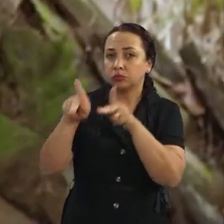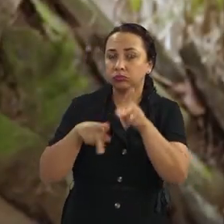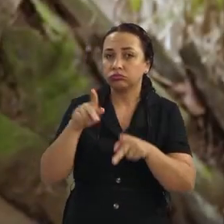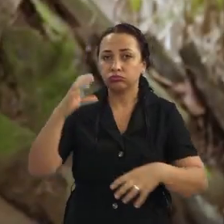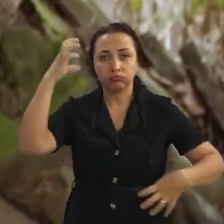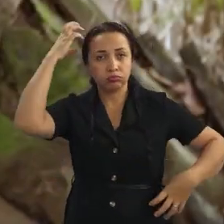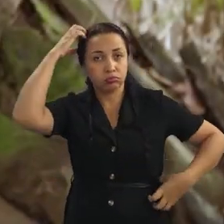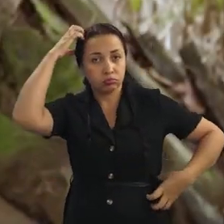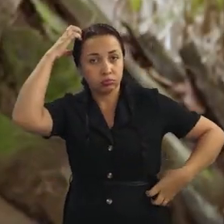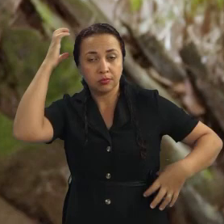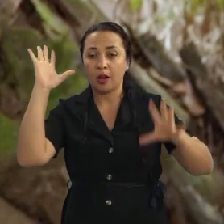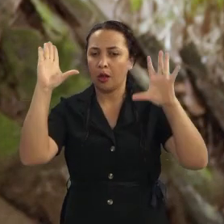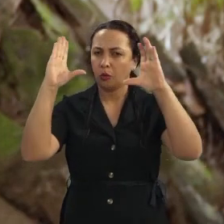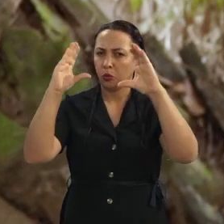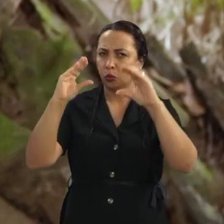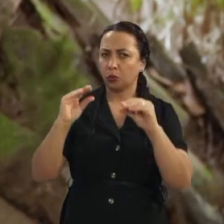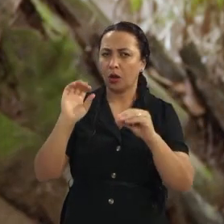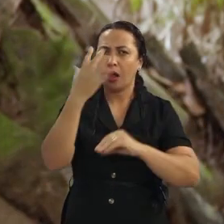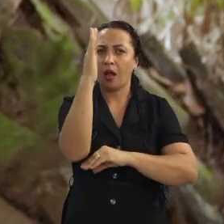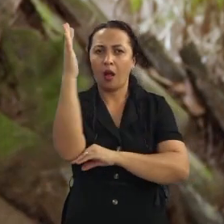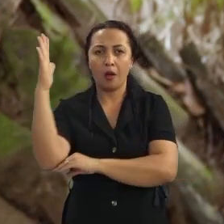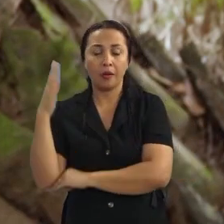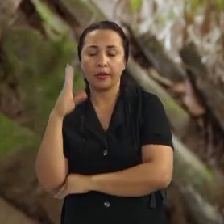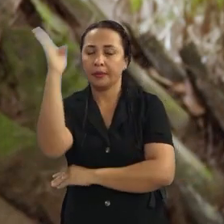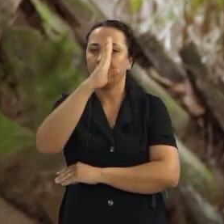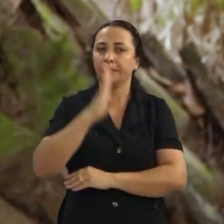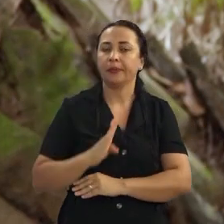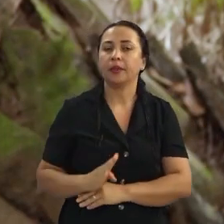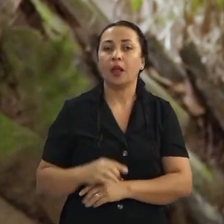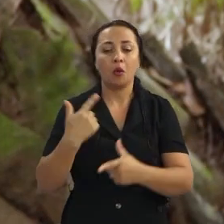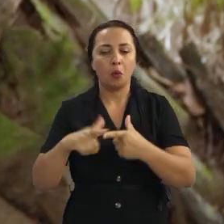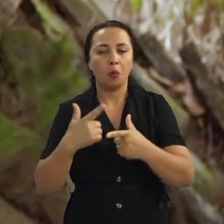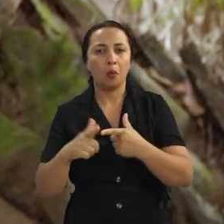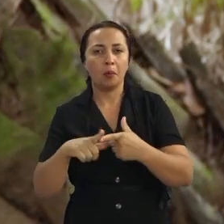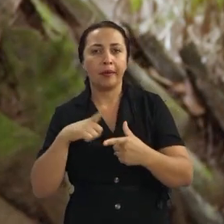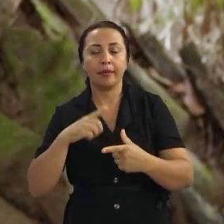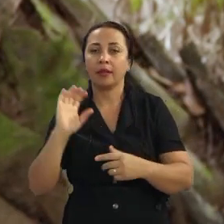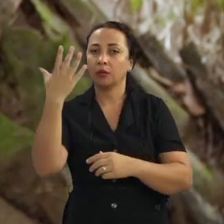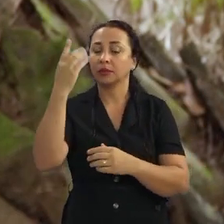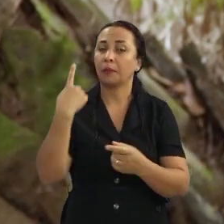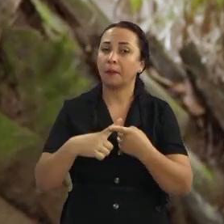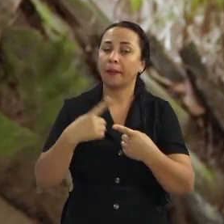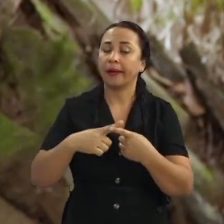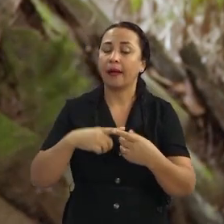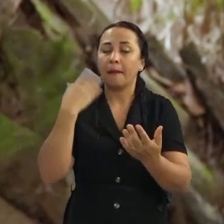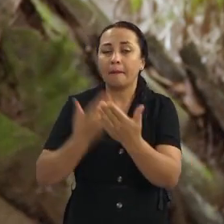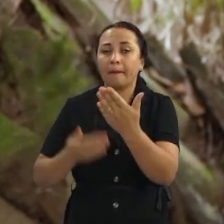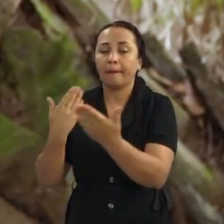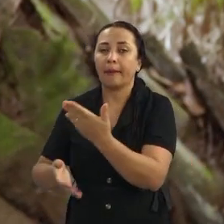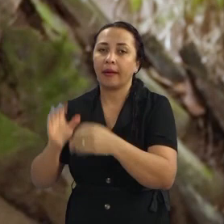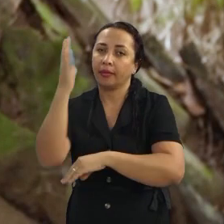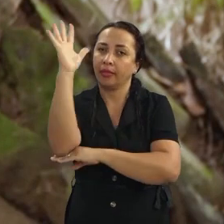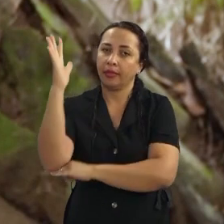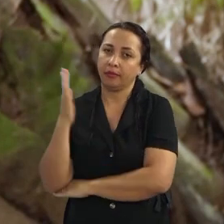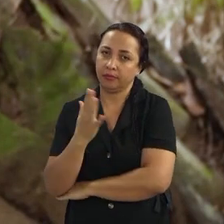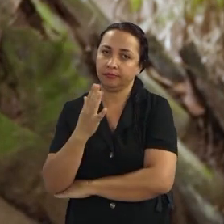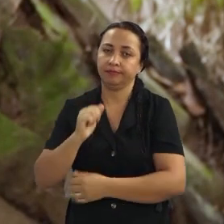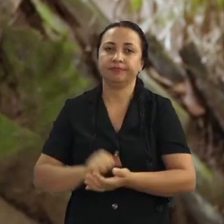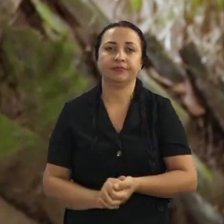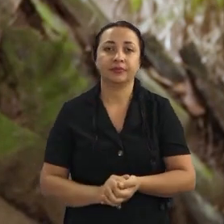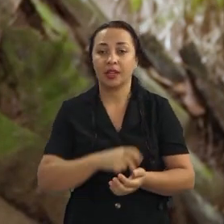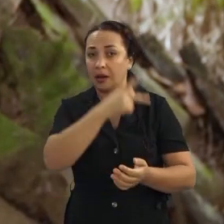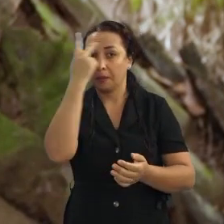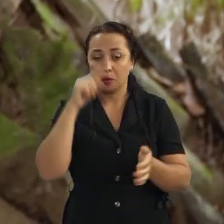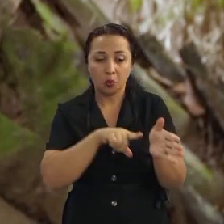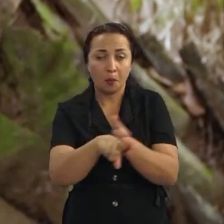a população de macacos vem diminuindo nas florestas brasileiras e a maior causa disso tem sido desmatamento preocupados com esse